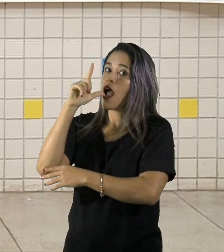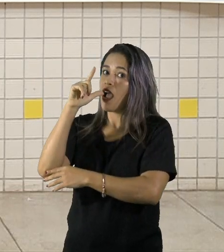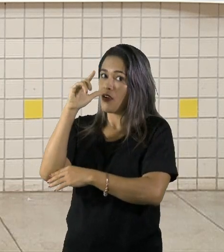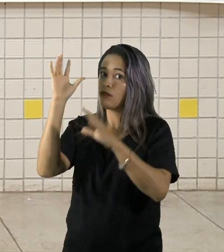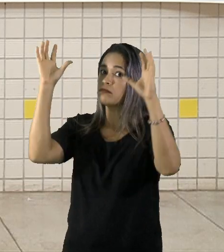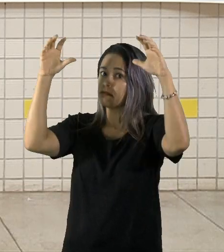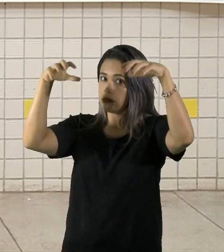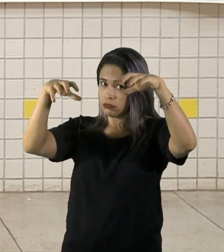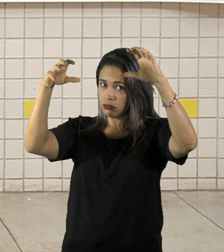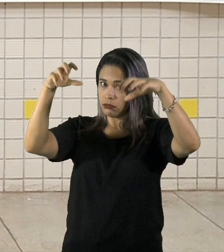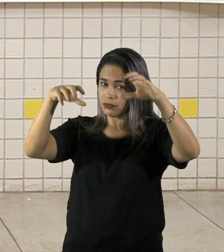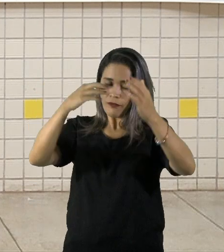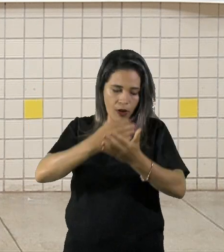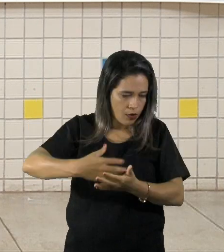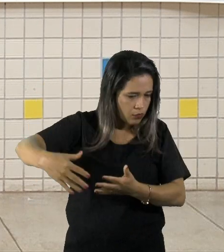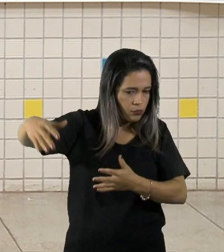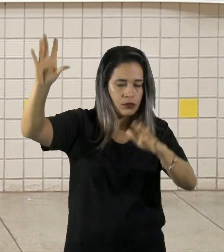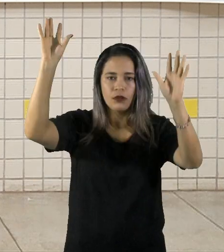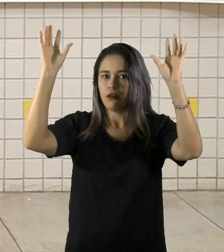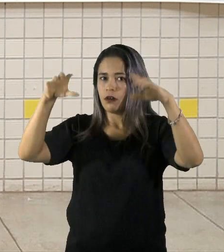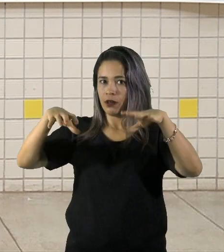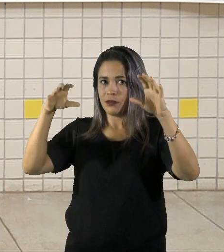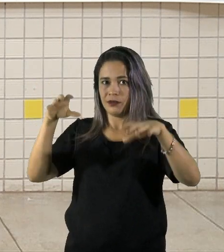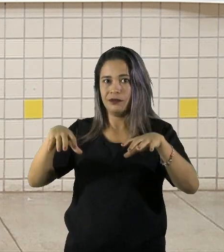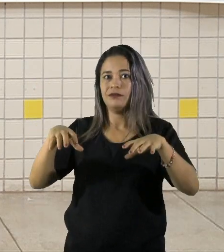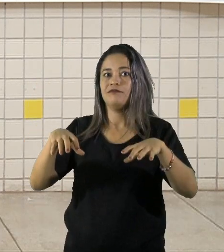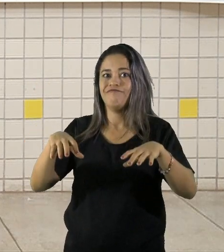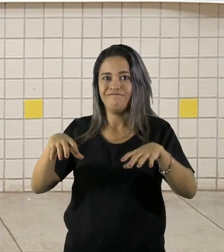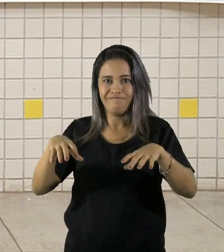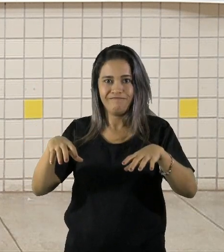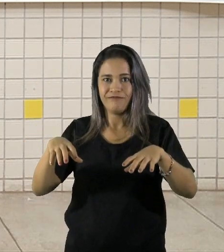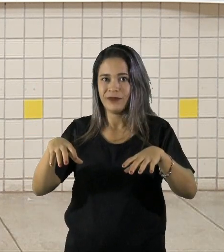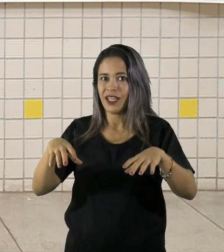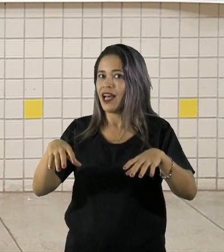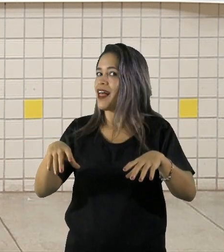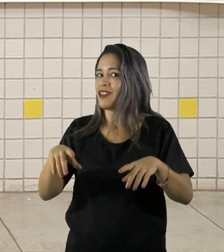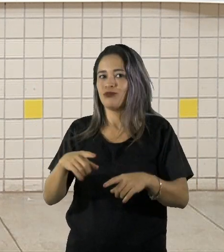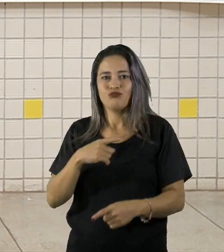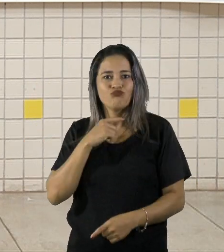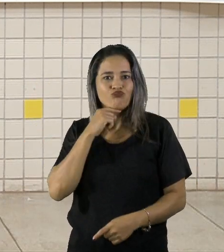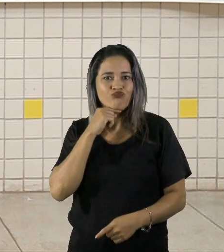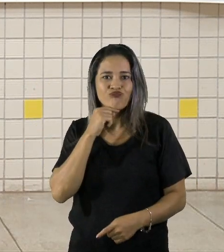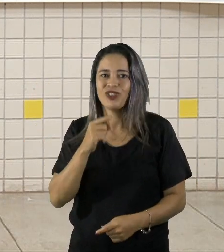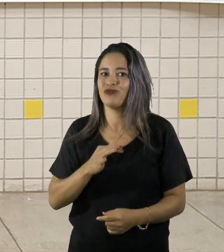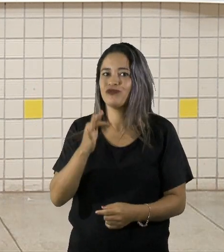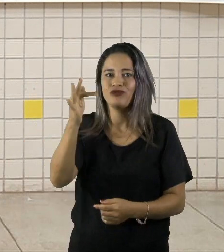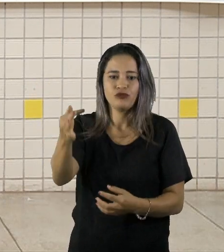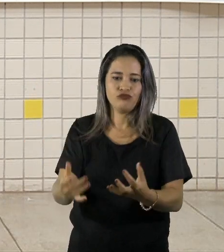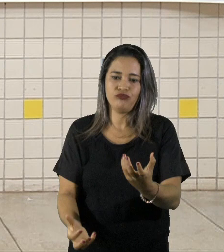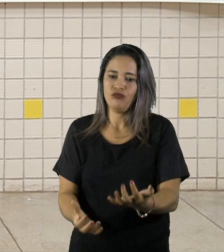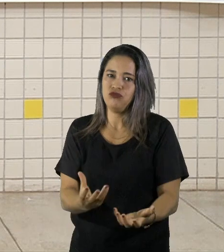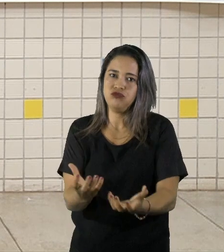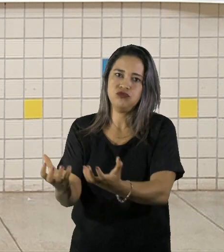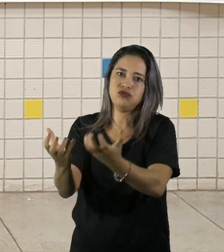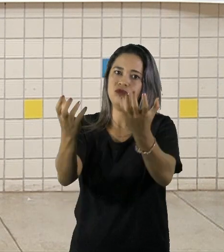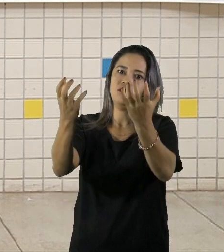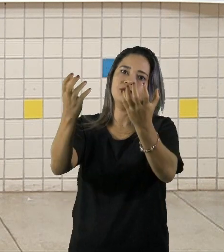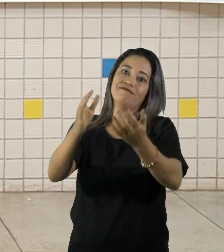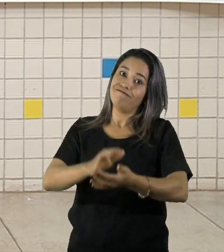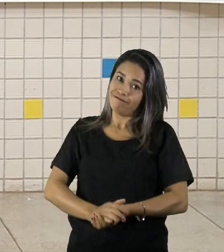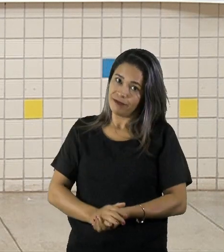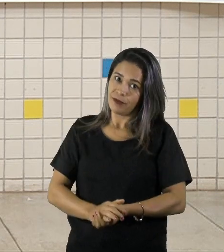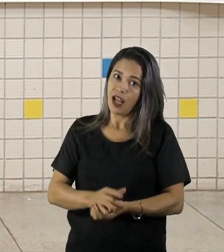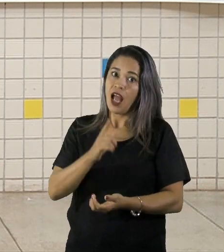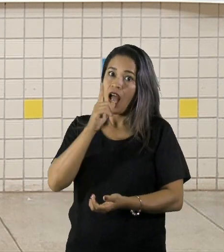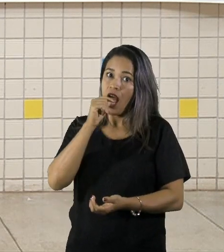e que vai continuar caindo, ela não vai mais evaporar. Ela vai cair no solo, vai escorrer para os rios e